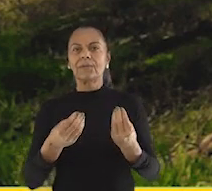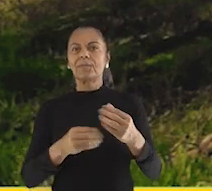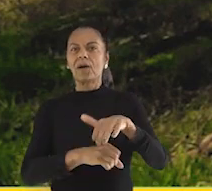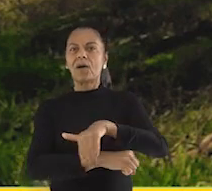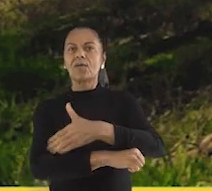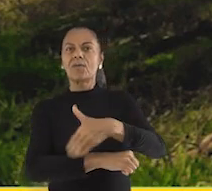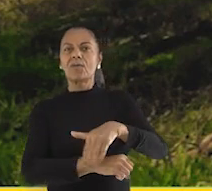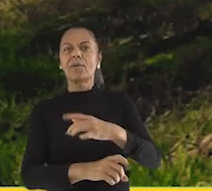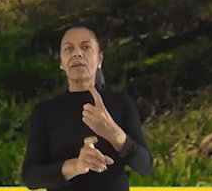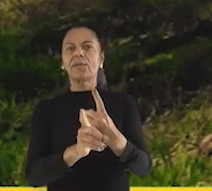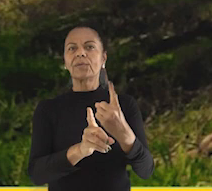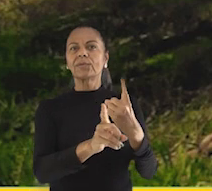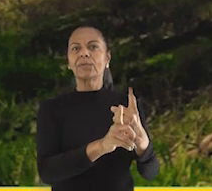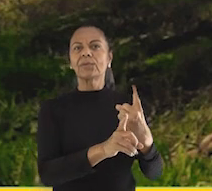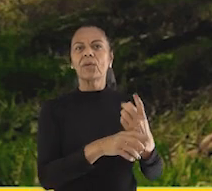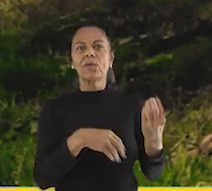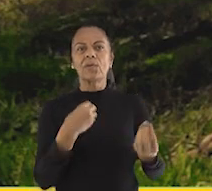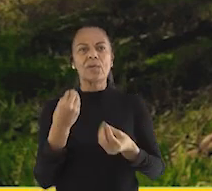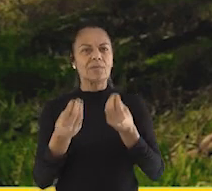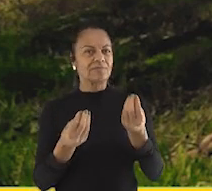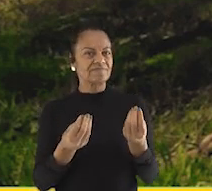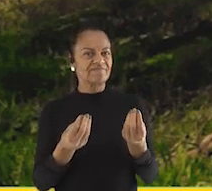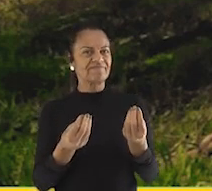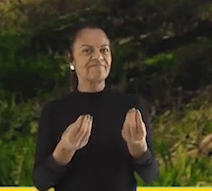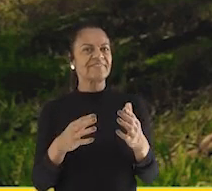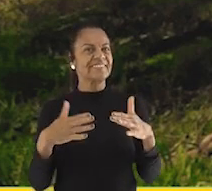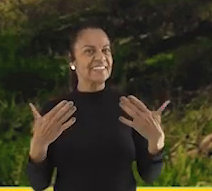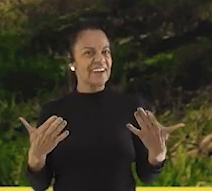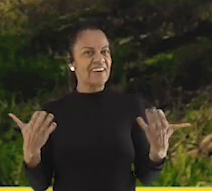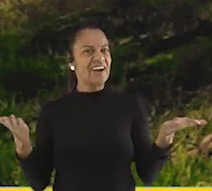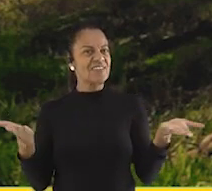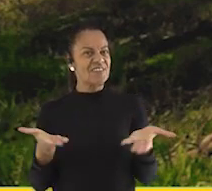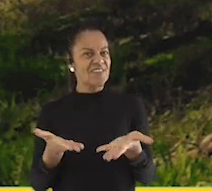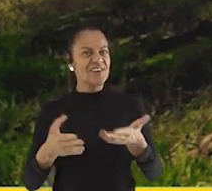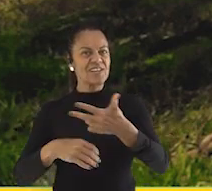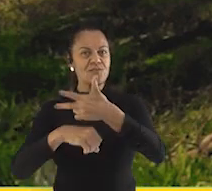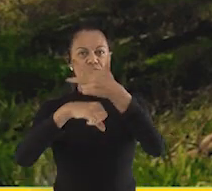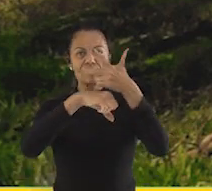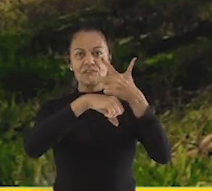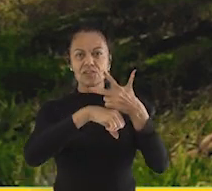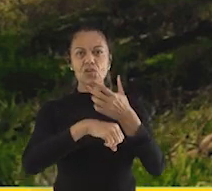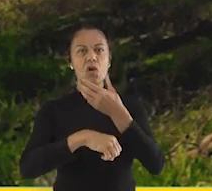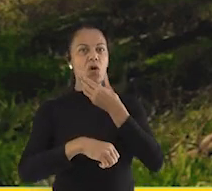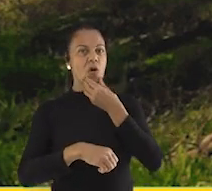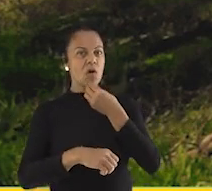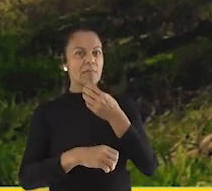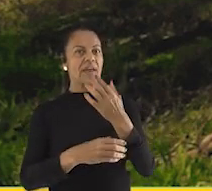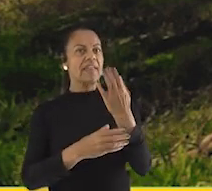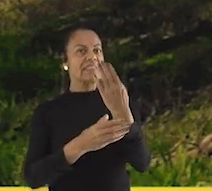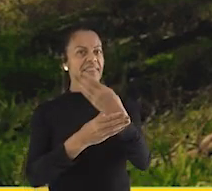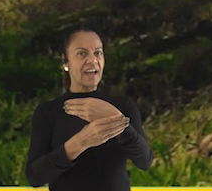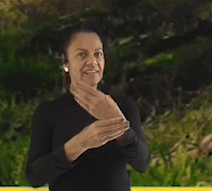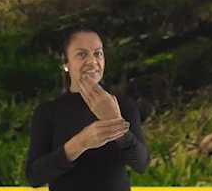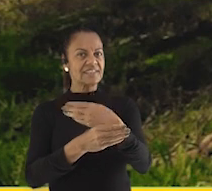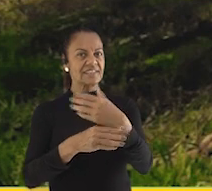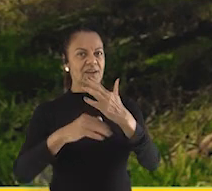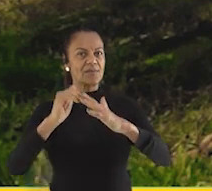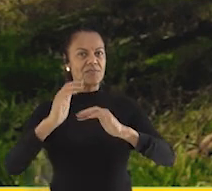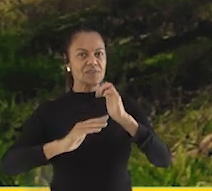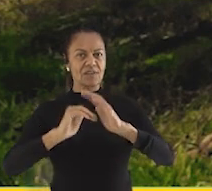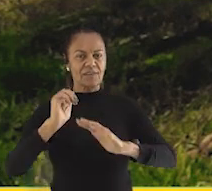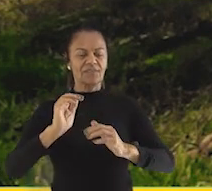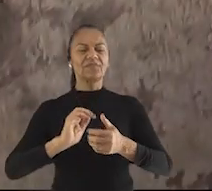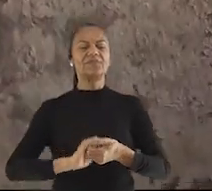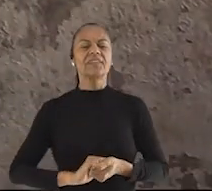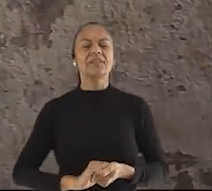para entender isso melhor, assistirmos a um vídeo onde um taxista fala sobre a sua experiência com localização? Bora